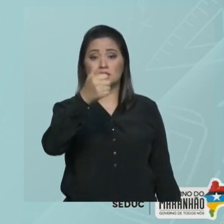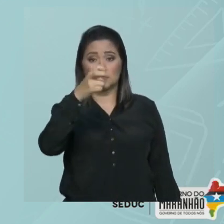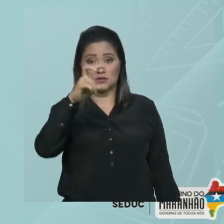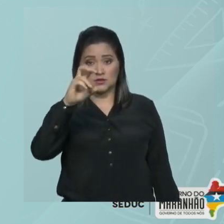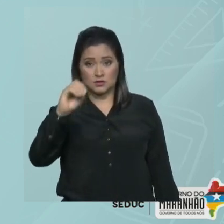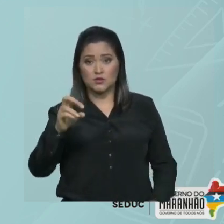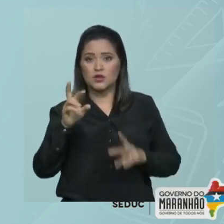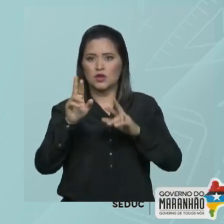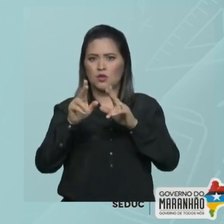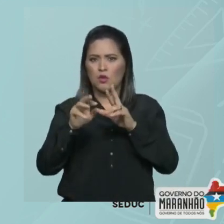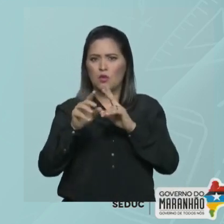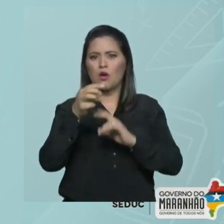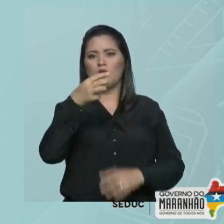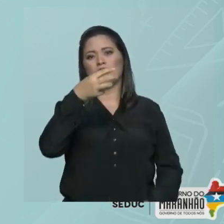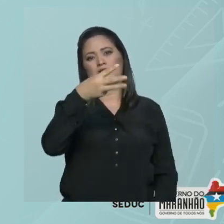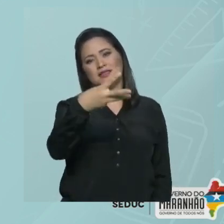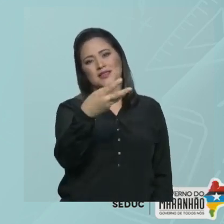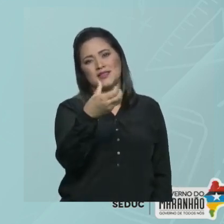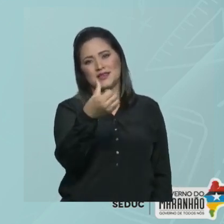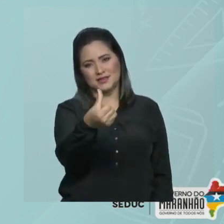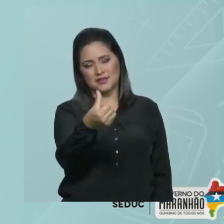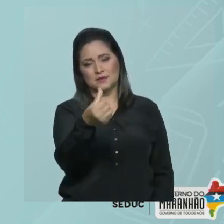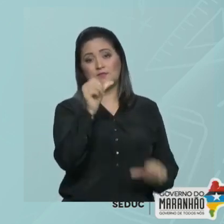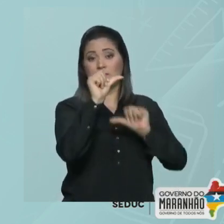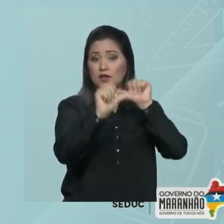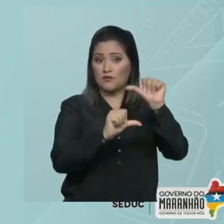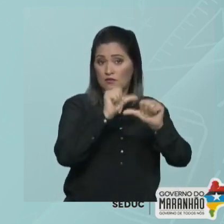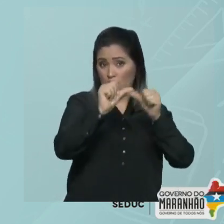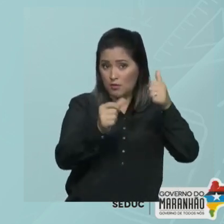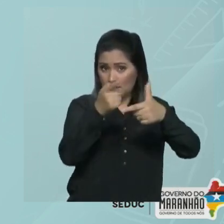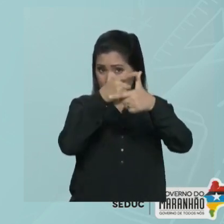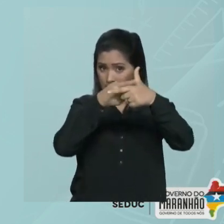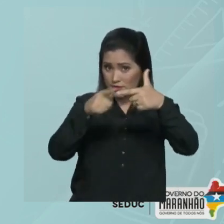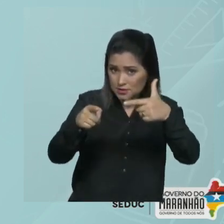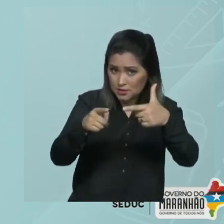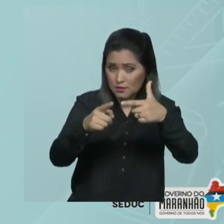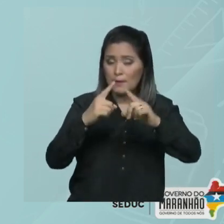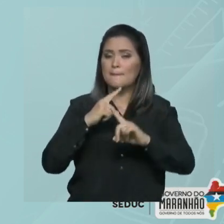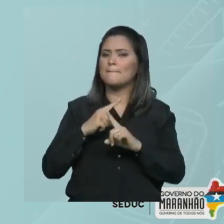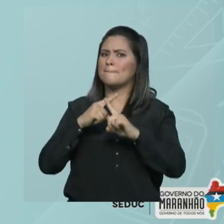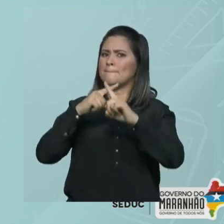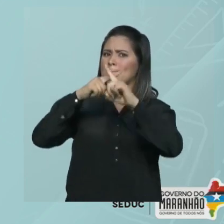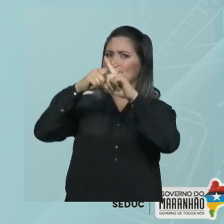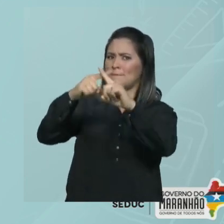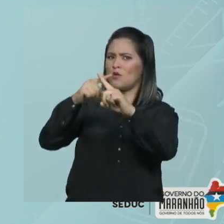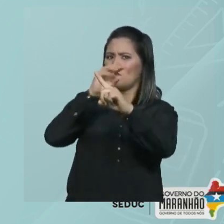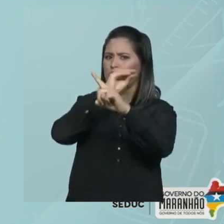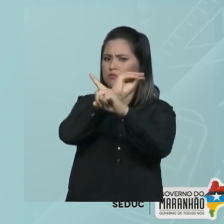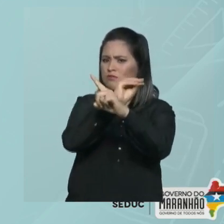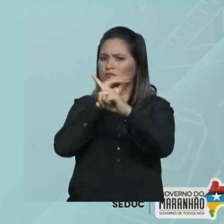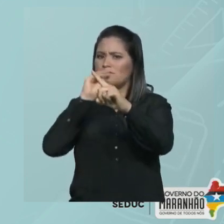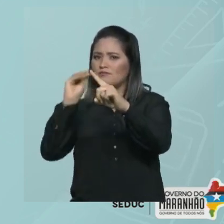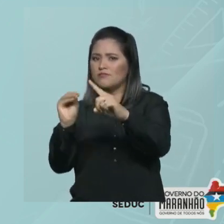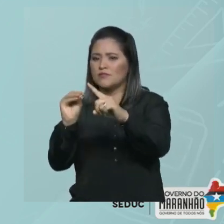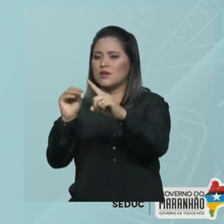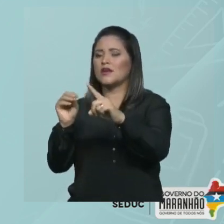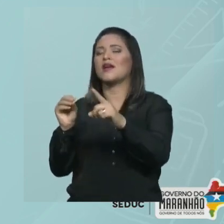fração, multiplica e encontra o valor. Outro exemplo, 45%